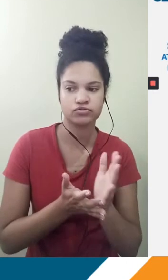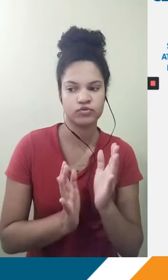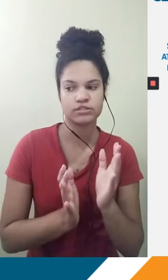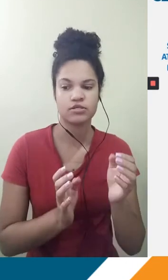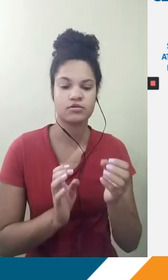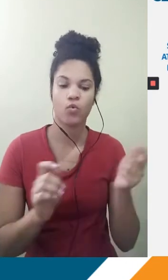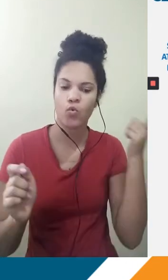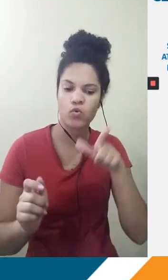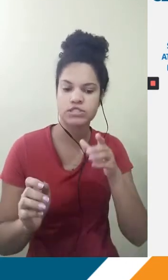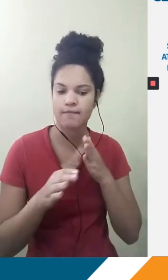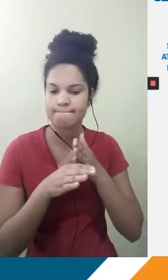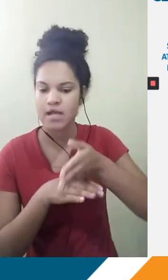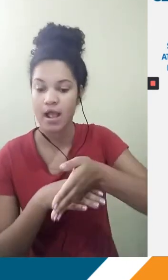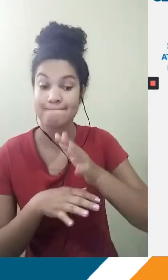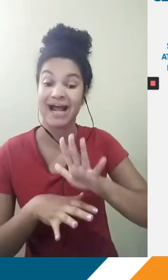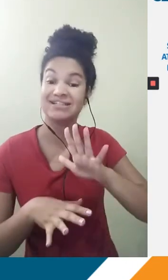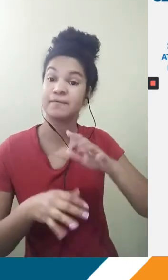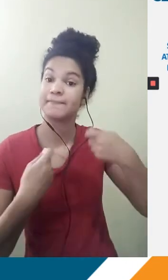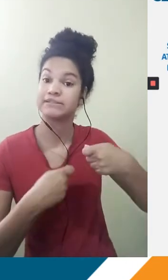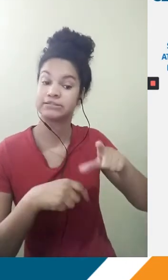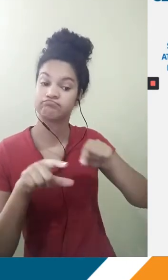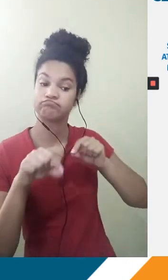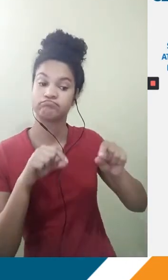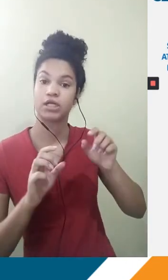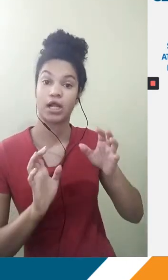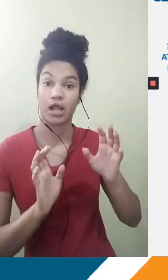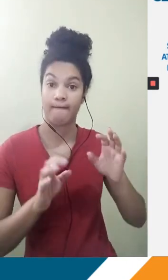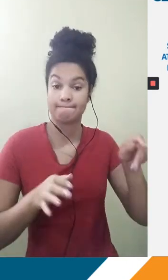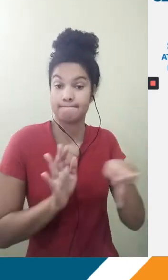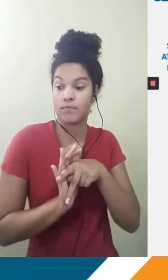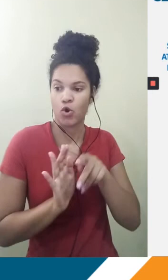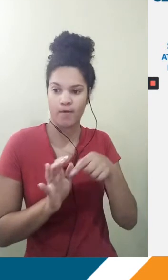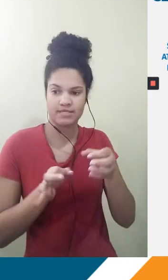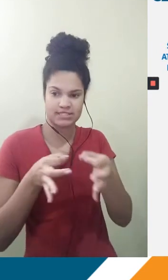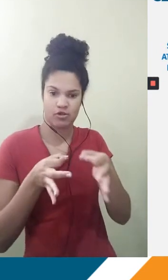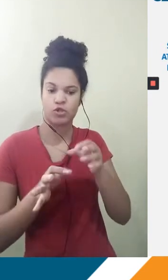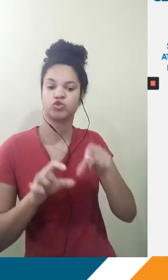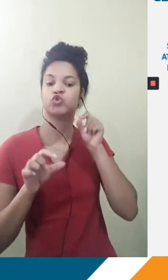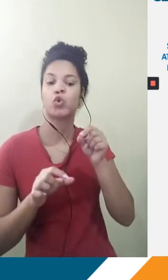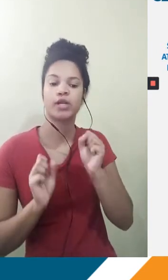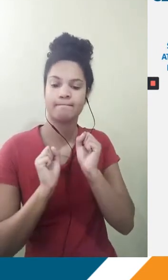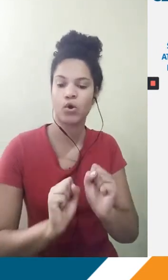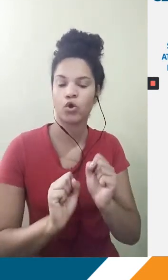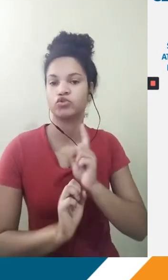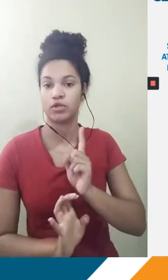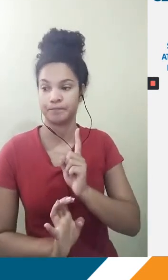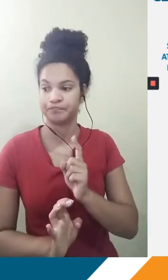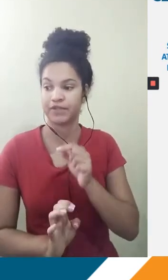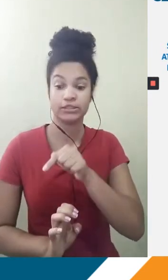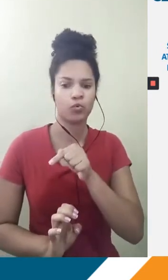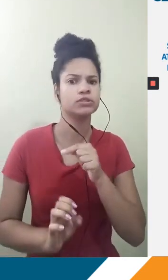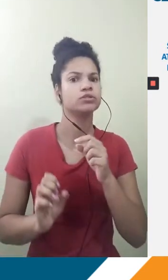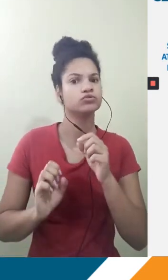então, importante esse tipo de classificação, ser considerado um processo que ocorre com gasto